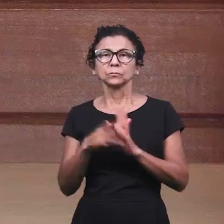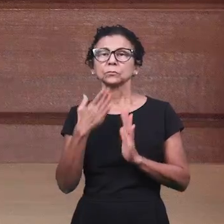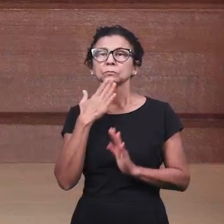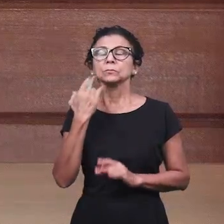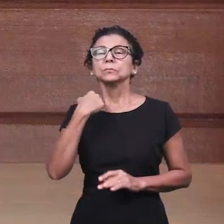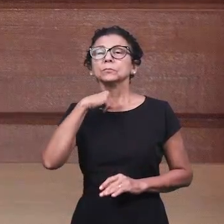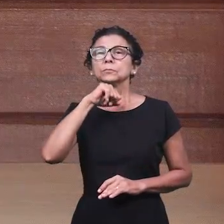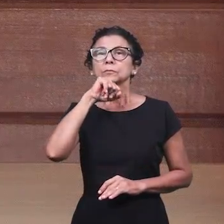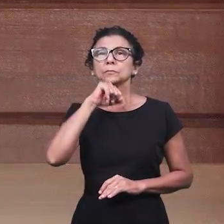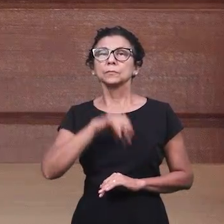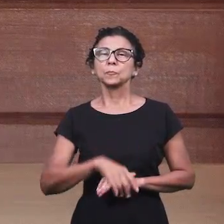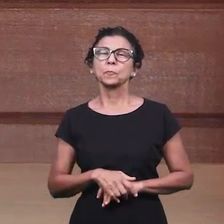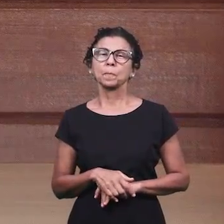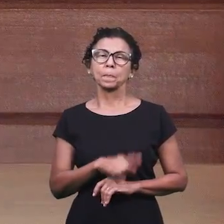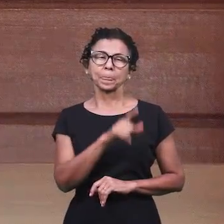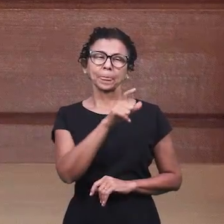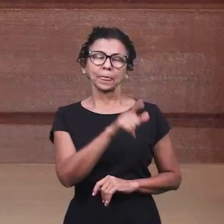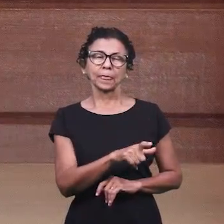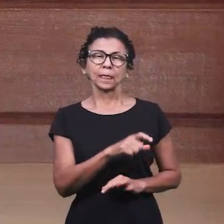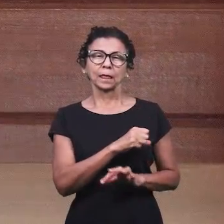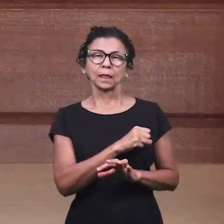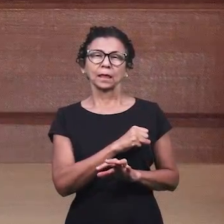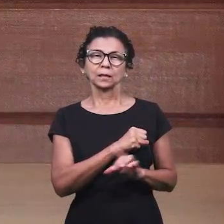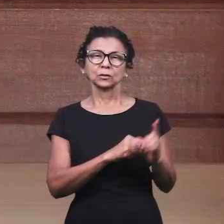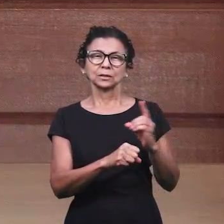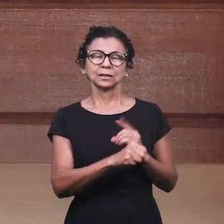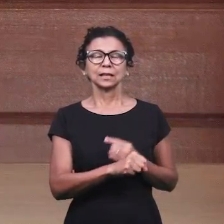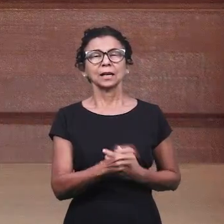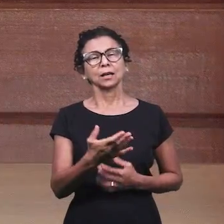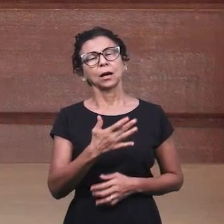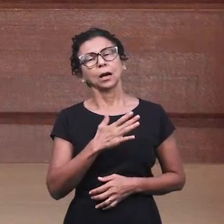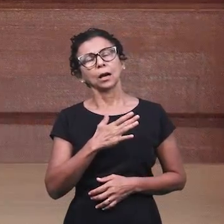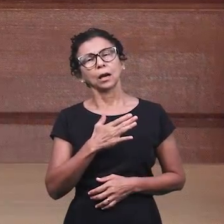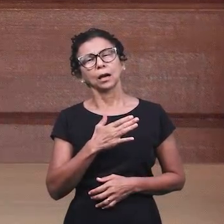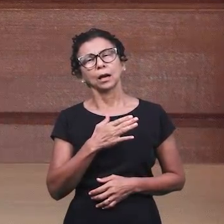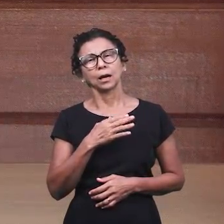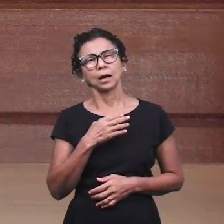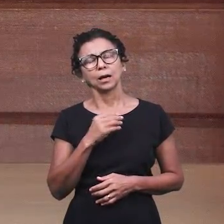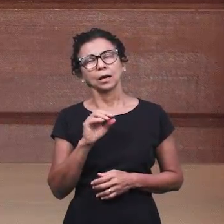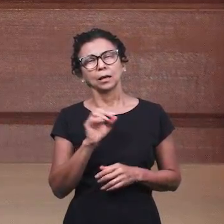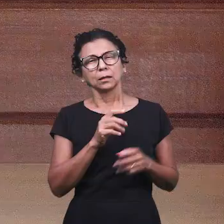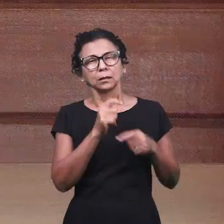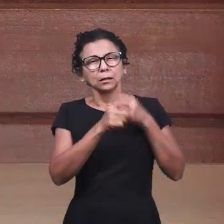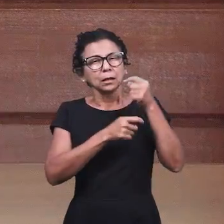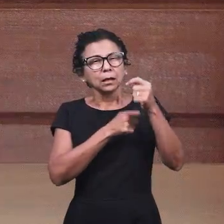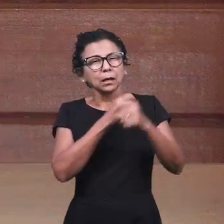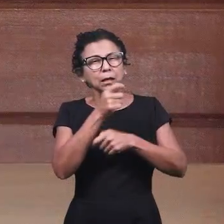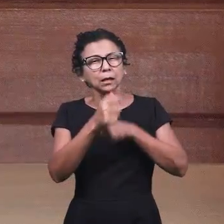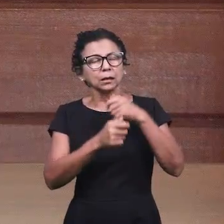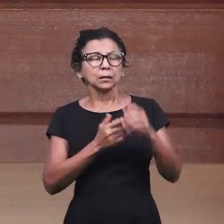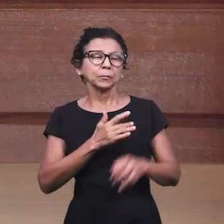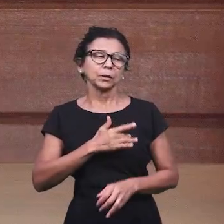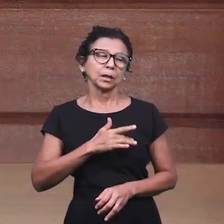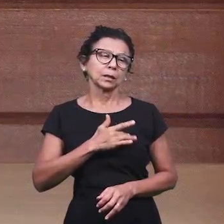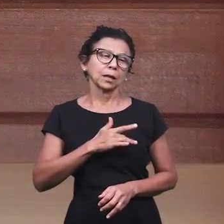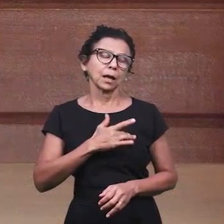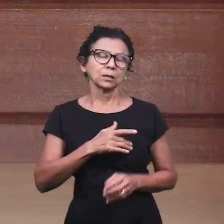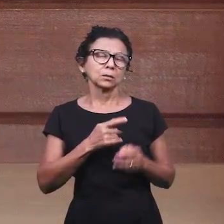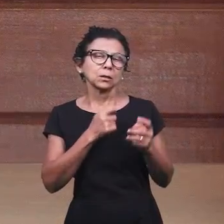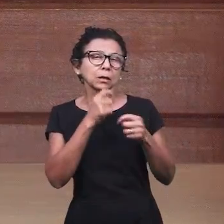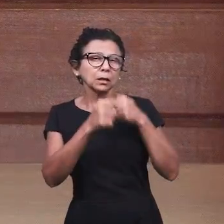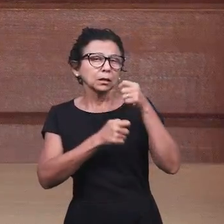amigos dos deleites do que amigos de Deus. Isso é natural. Seu filho está na escola, pode ter a certeza, ele é um servo do